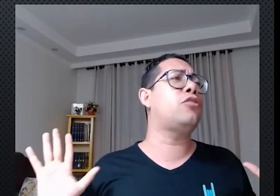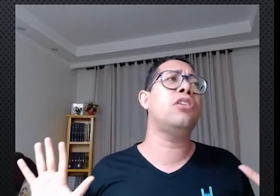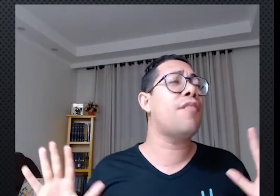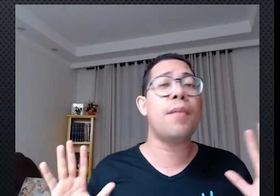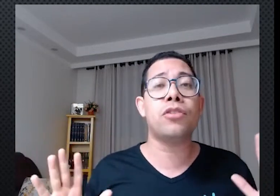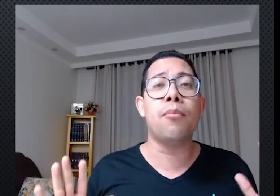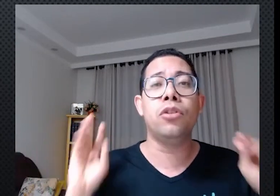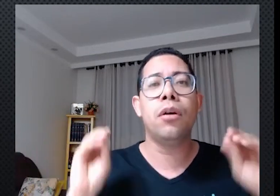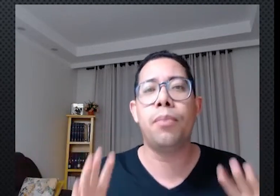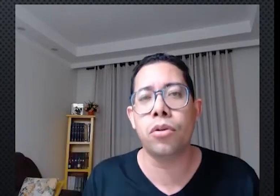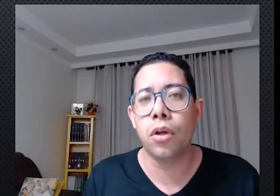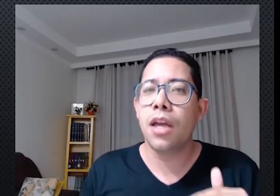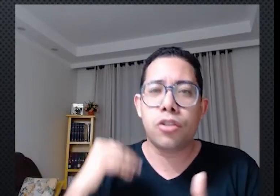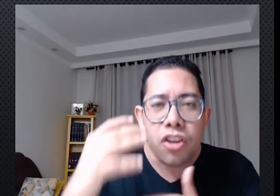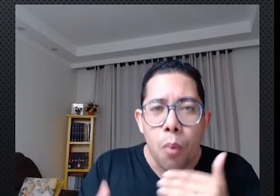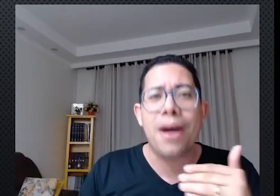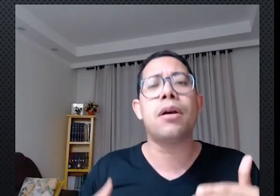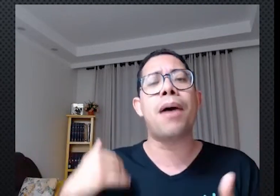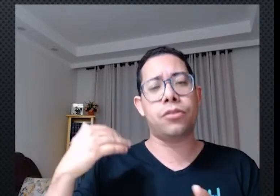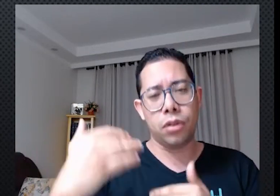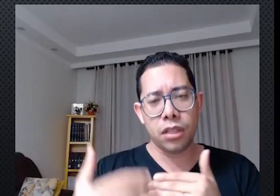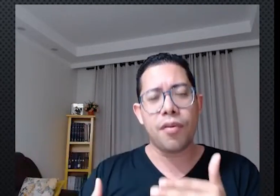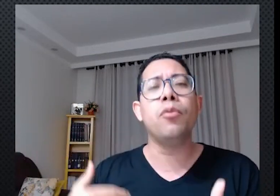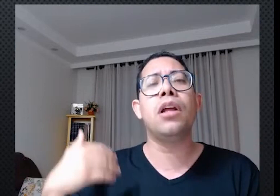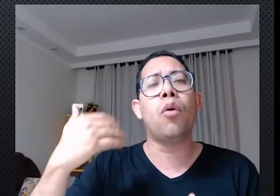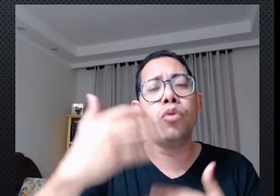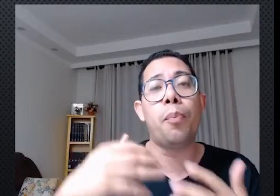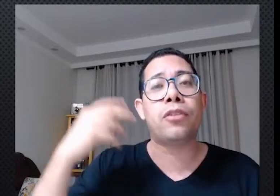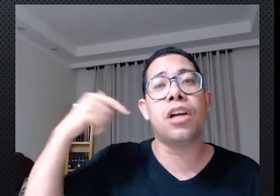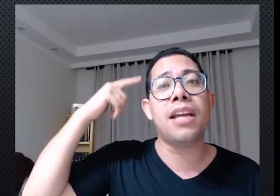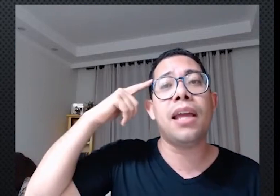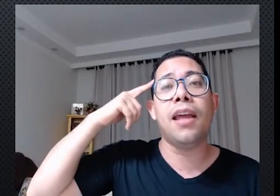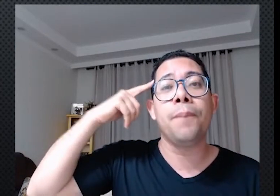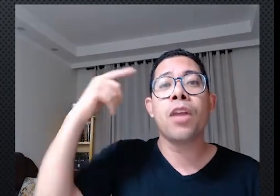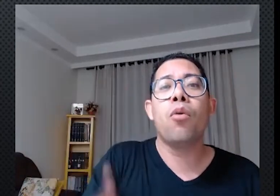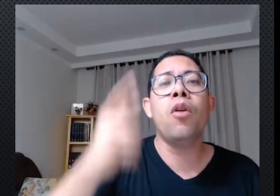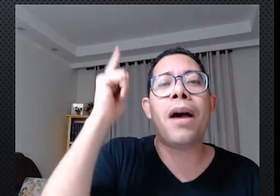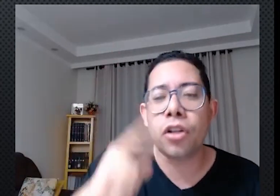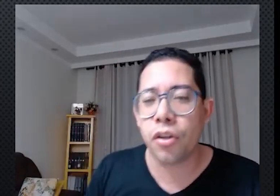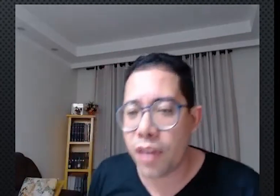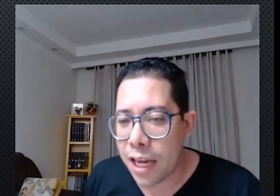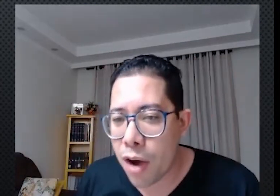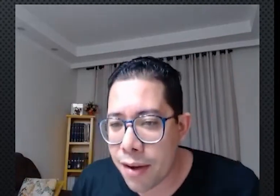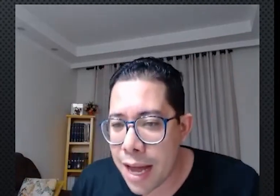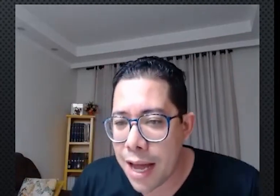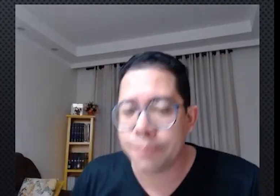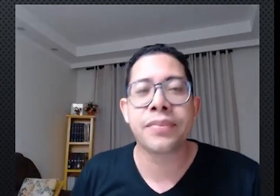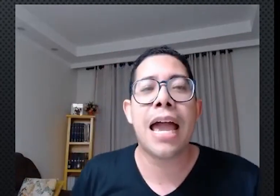Nossa, pastor, já vai me ajudar muito. Pronto, isso aí já é um passo a passo. Você vai mudando a cultura, o pastor já vai entender. Quando o pastor te vê